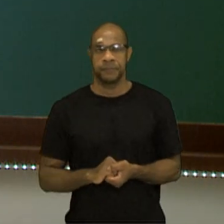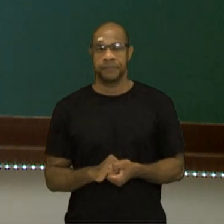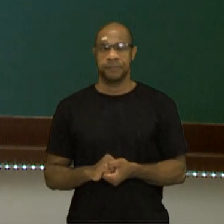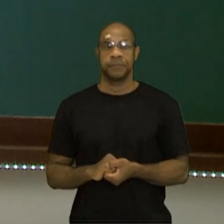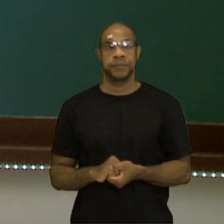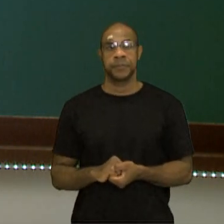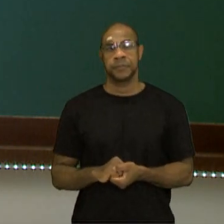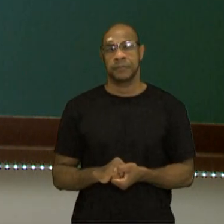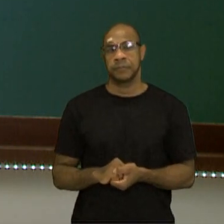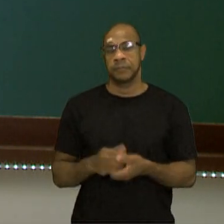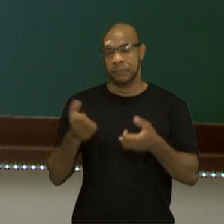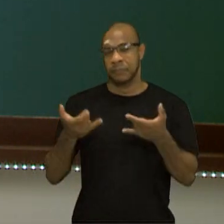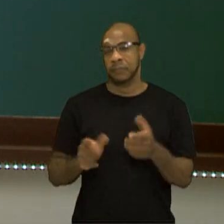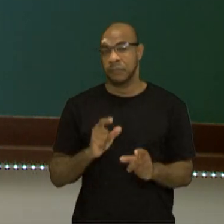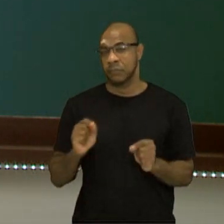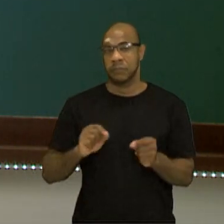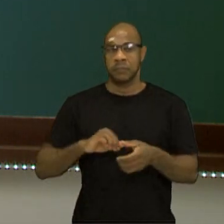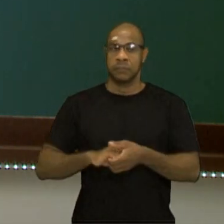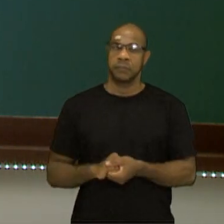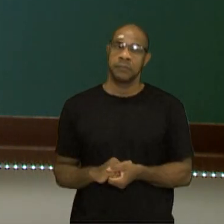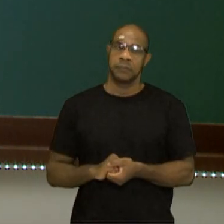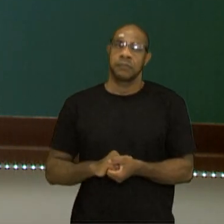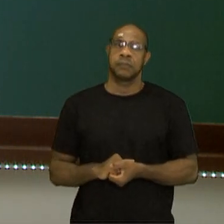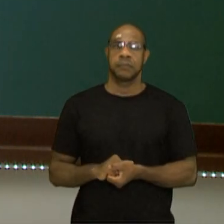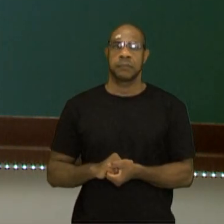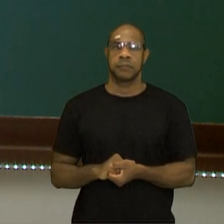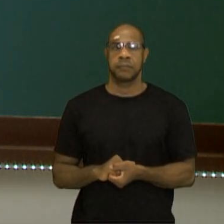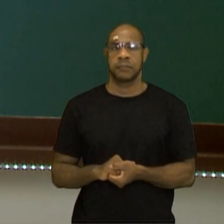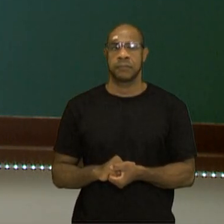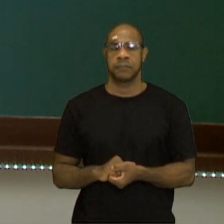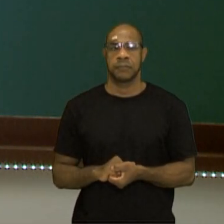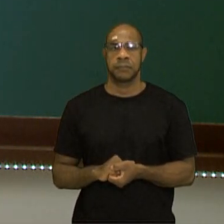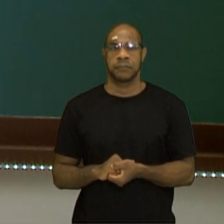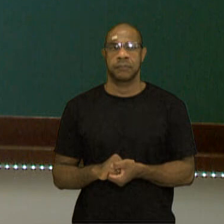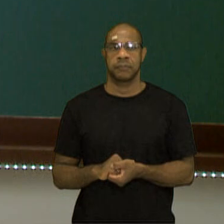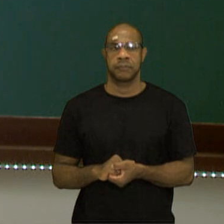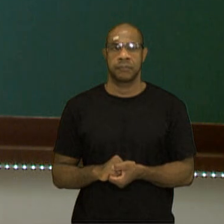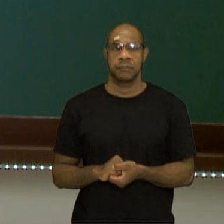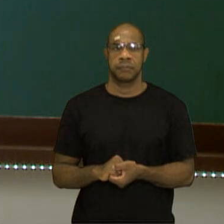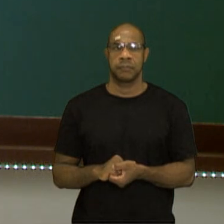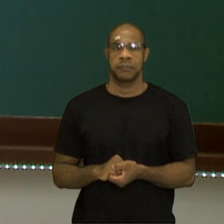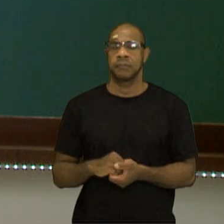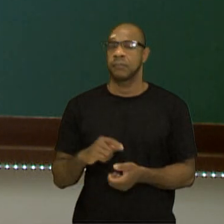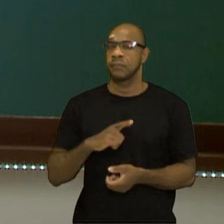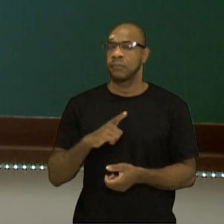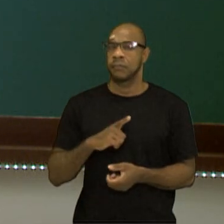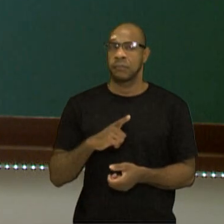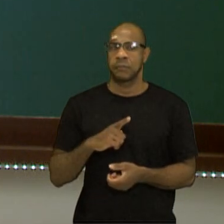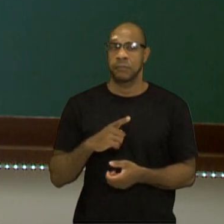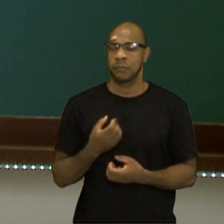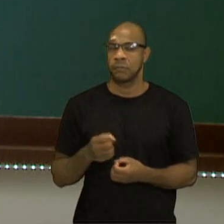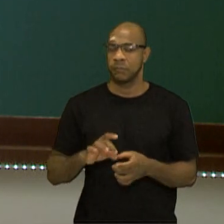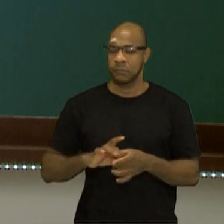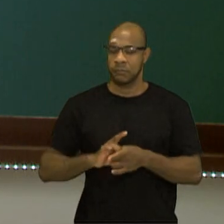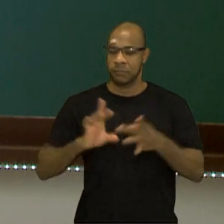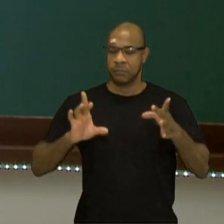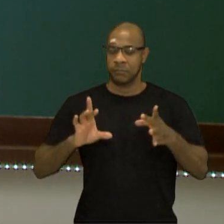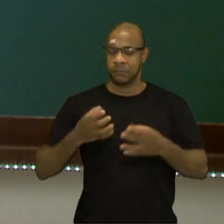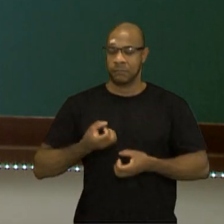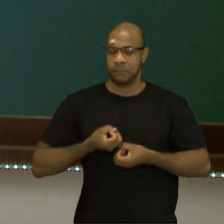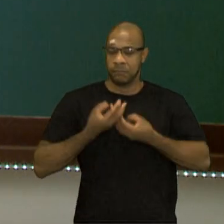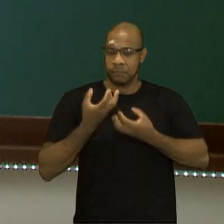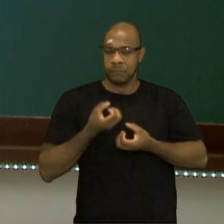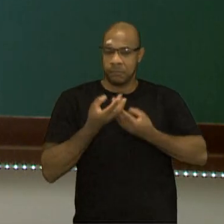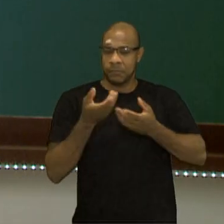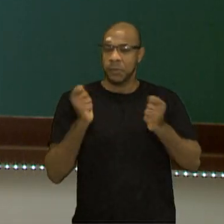Vamos falar sobre freedom of expression. Porque se eu tenho liberdade de expressão, então eu posso falar das